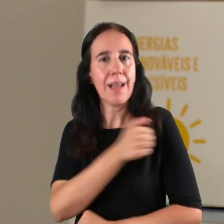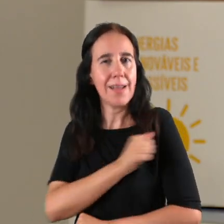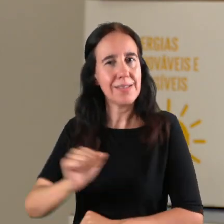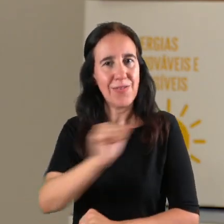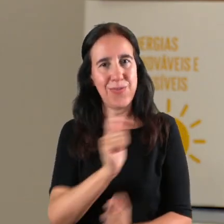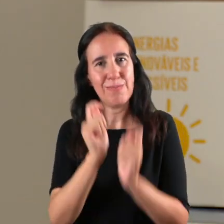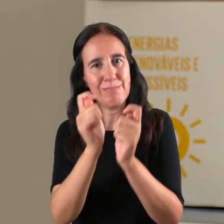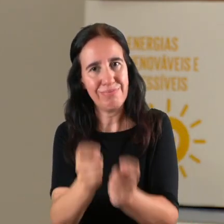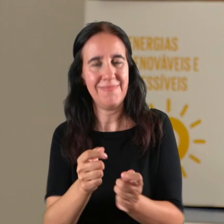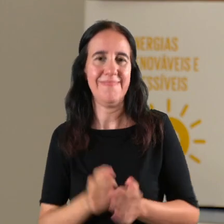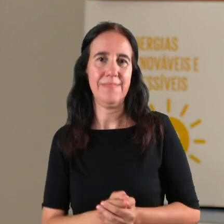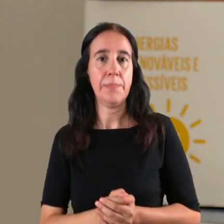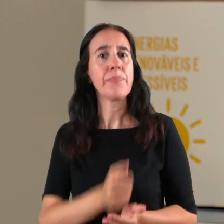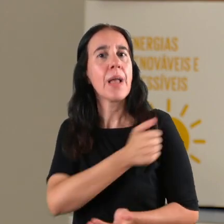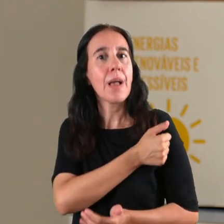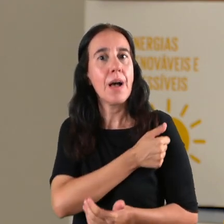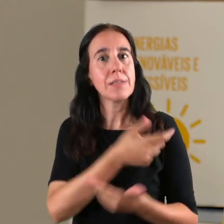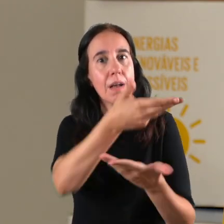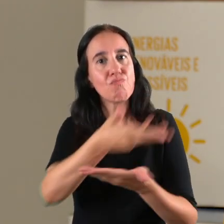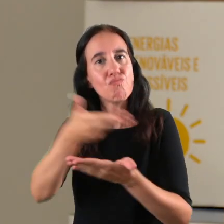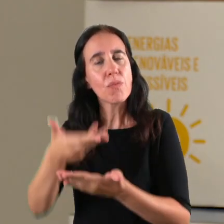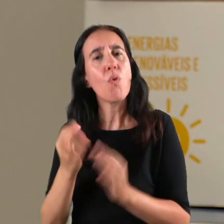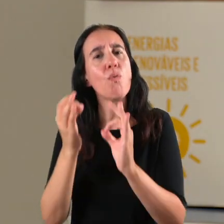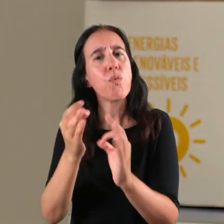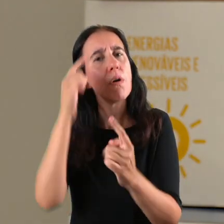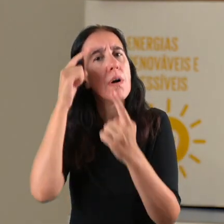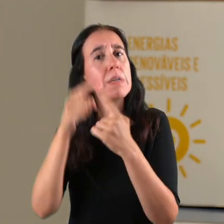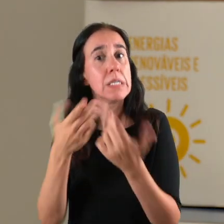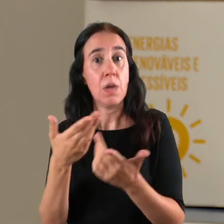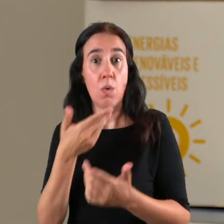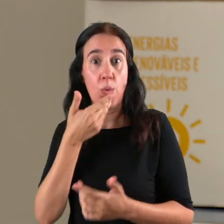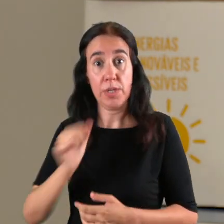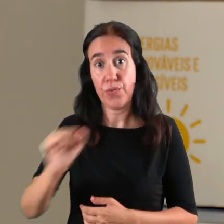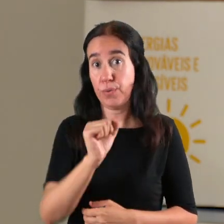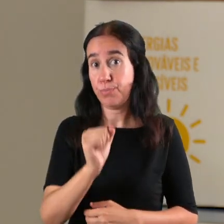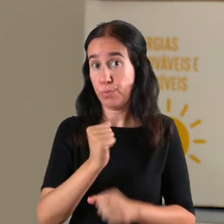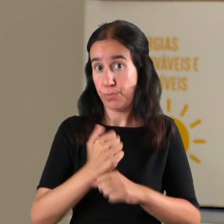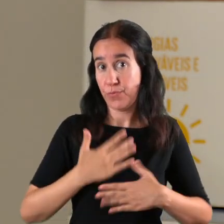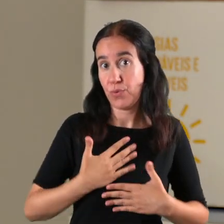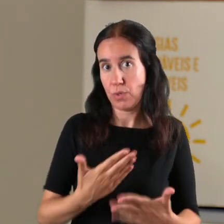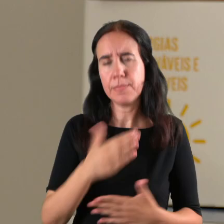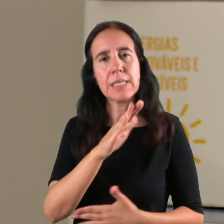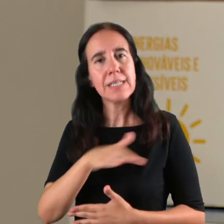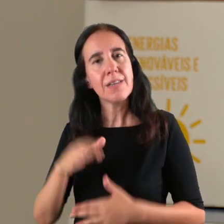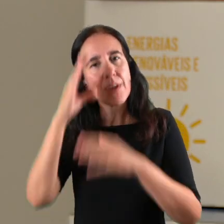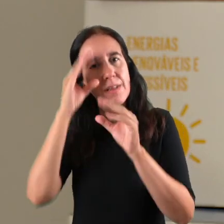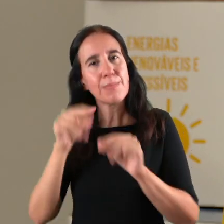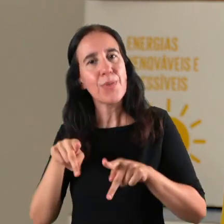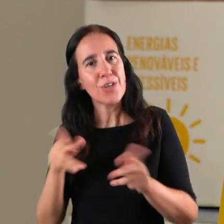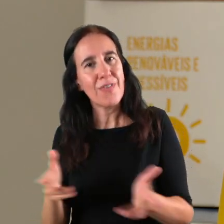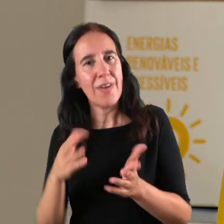ser a vossa casa, uma casa que vos acolhe para desenvolver aquilo que são as vossas competências a nível